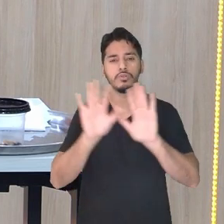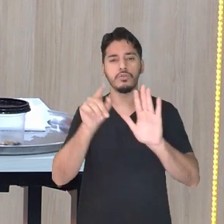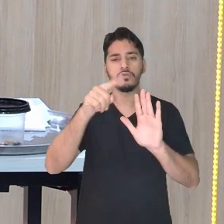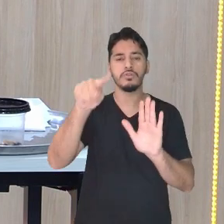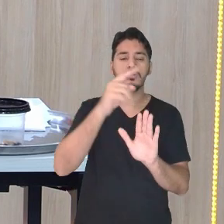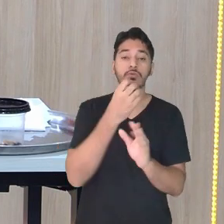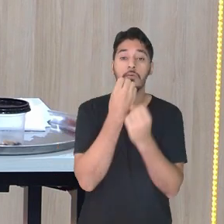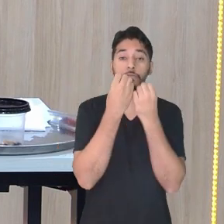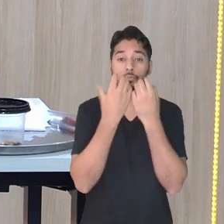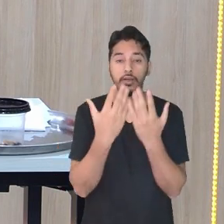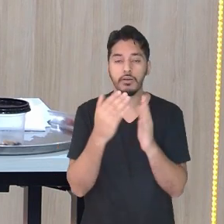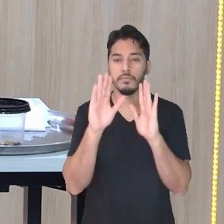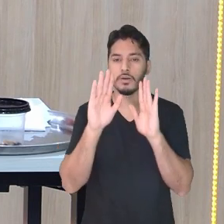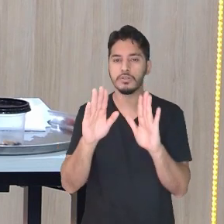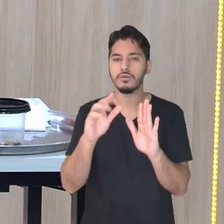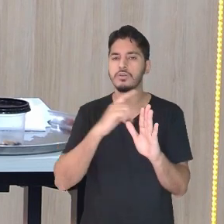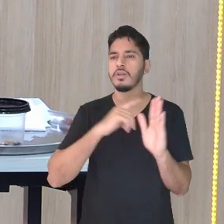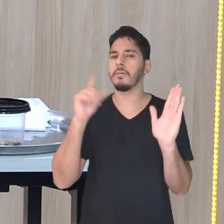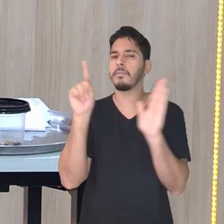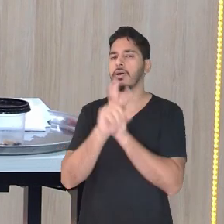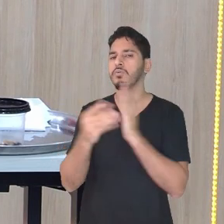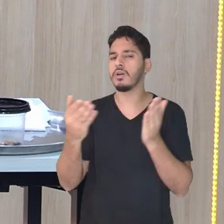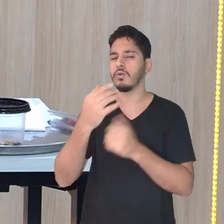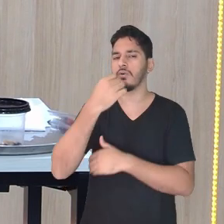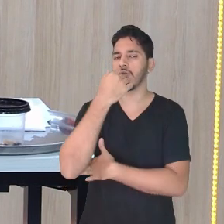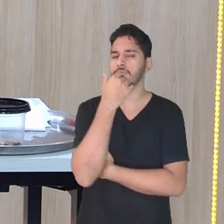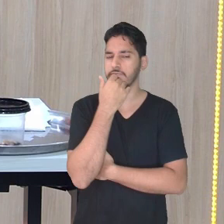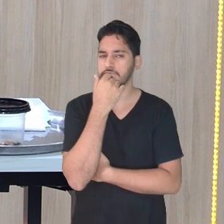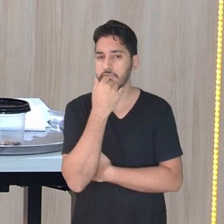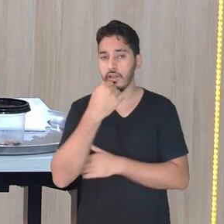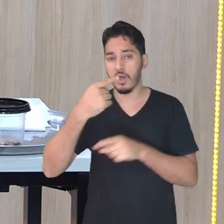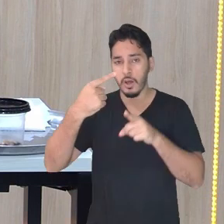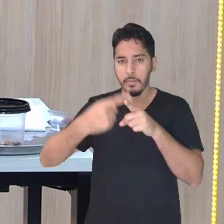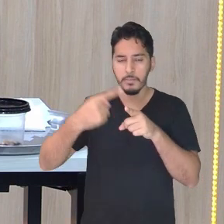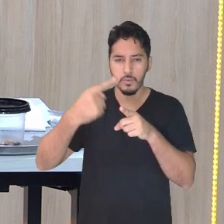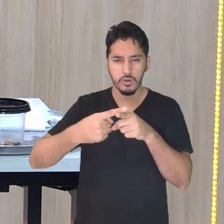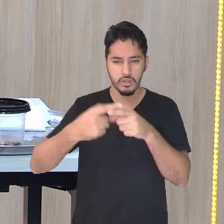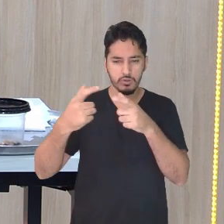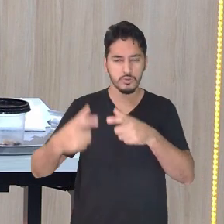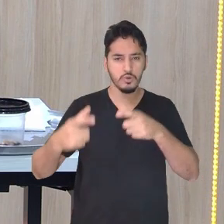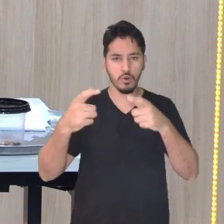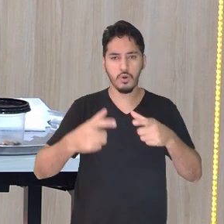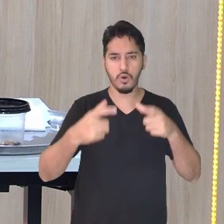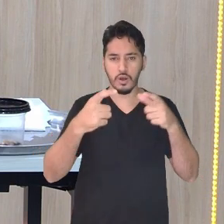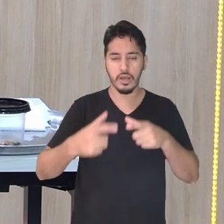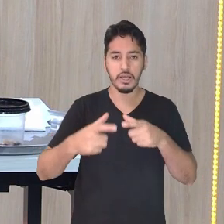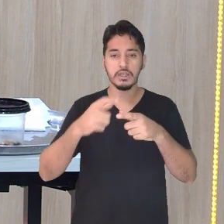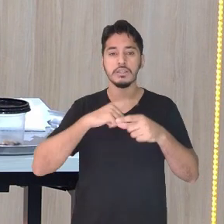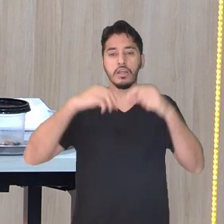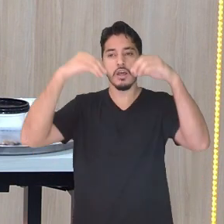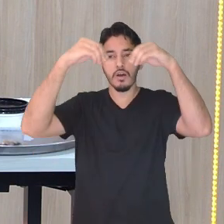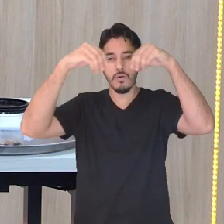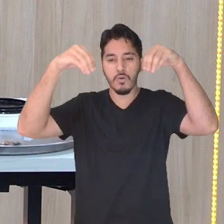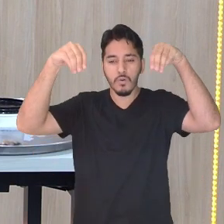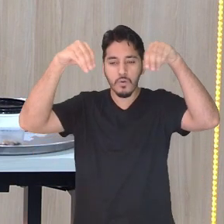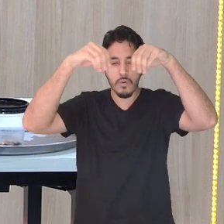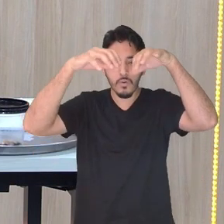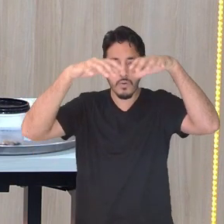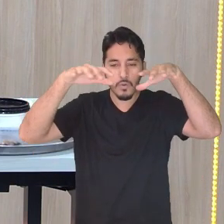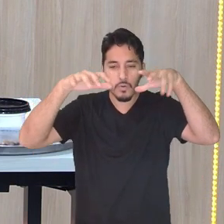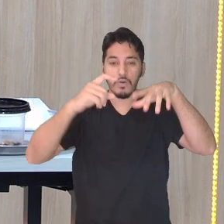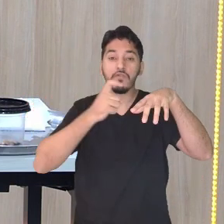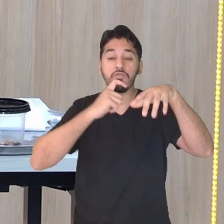vocês estejam bem, mas vem aí o questionamento. Por que nos locais onde neva, nas